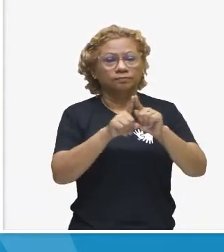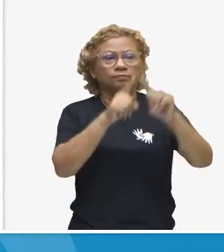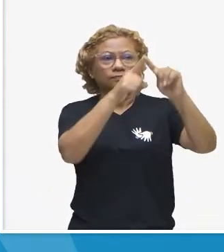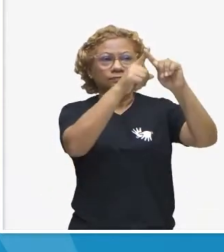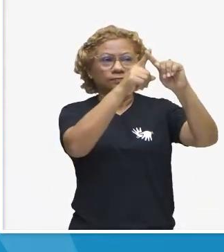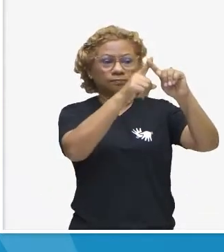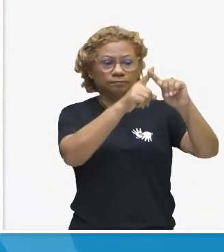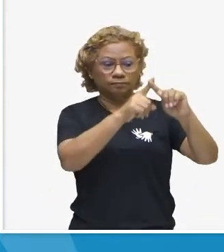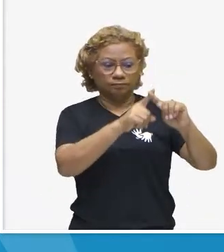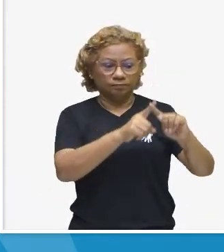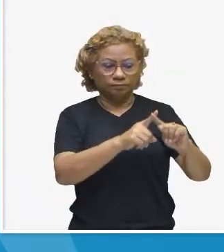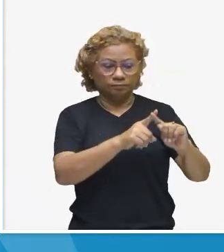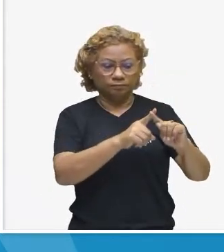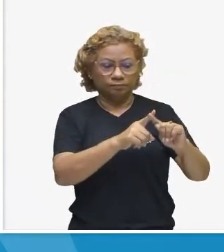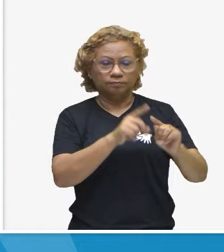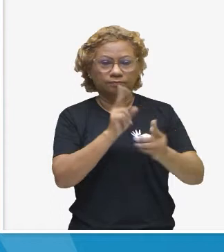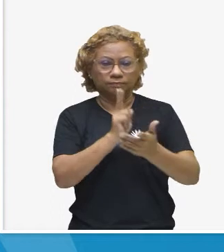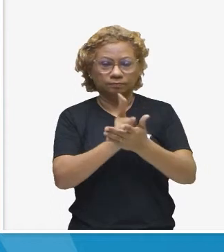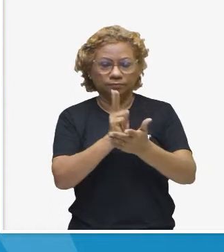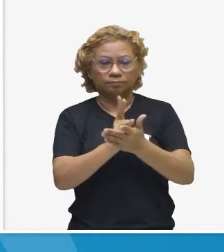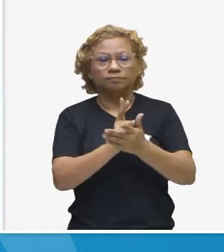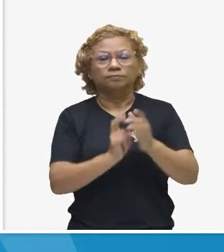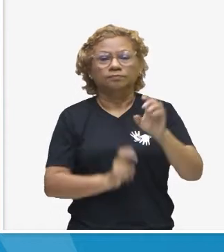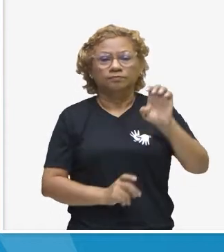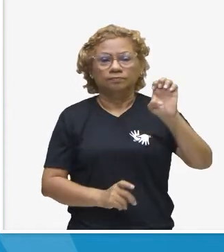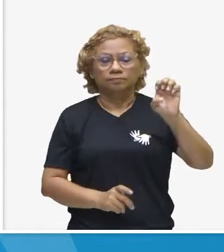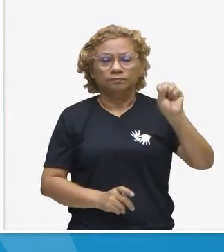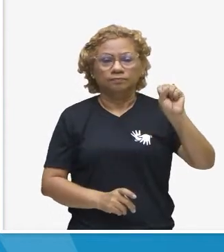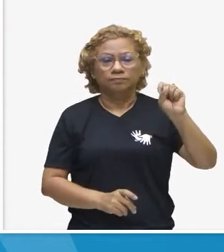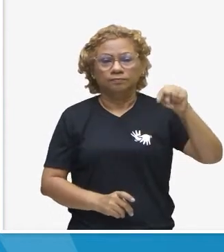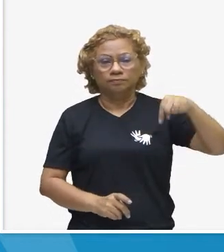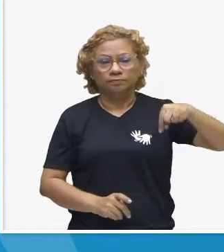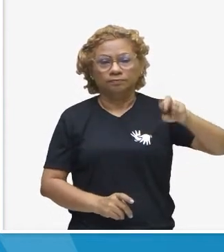Esses aqui estão na parte de cima